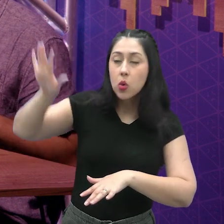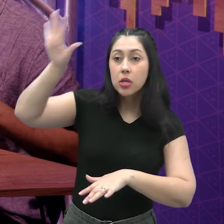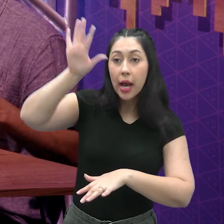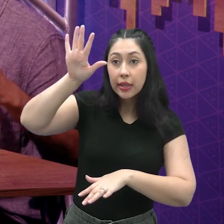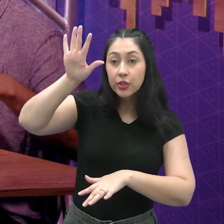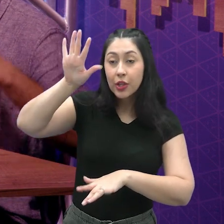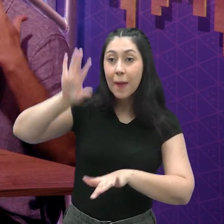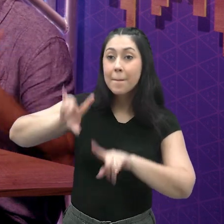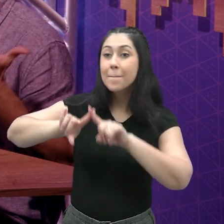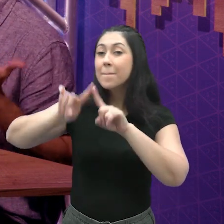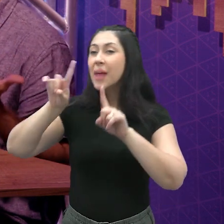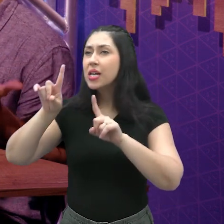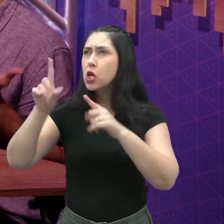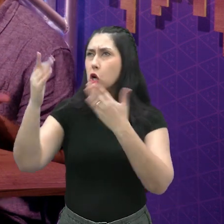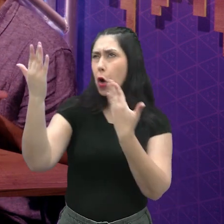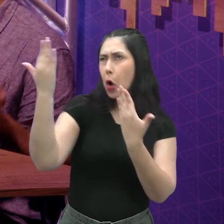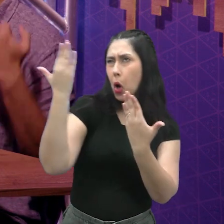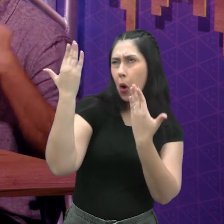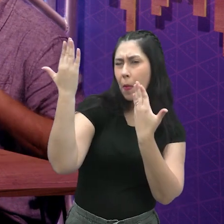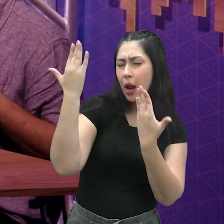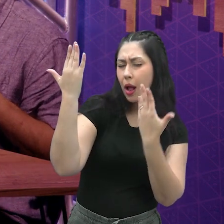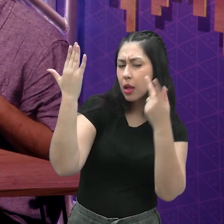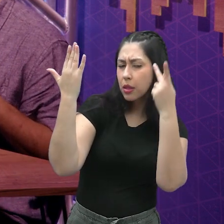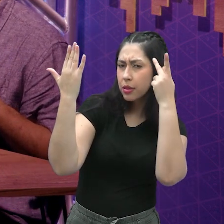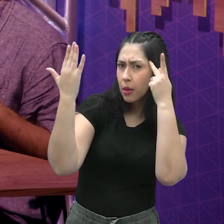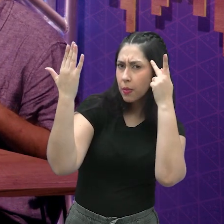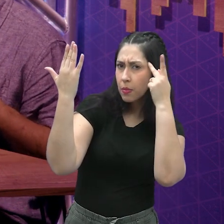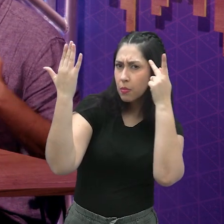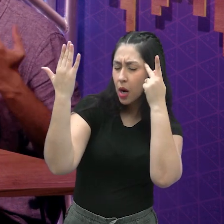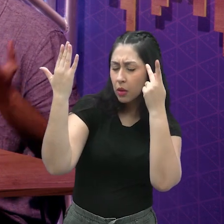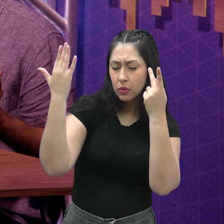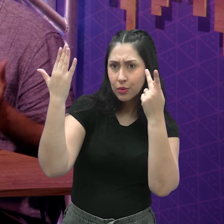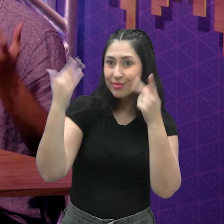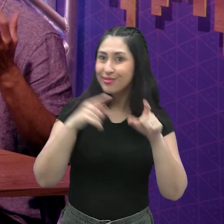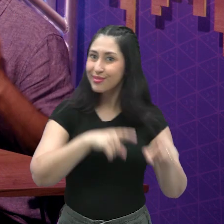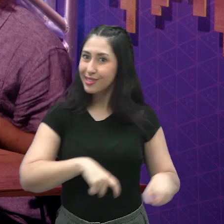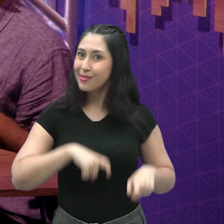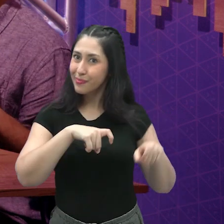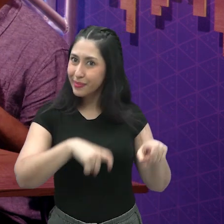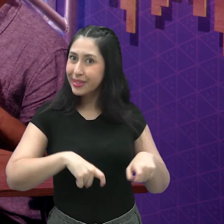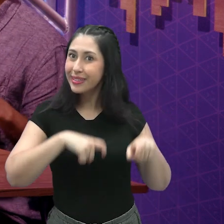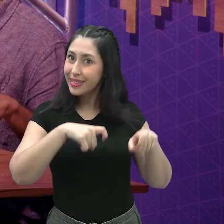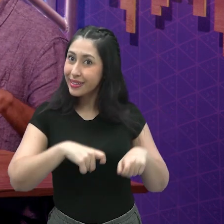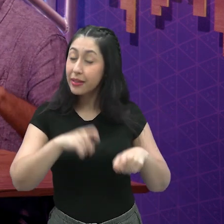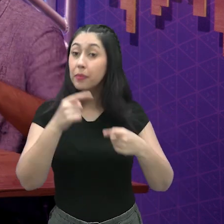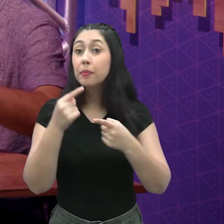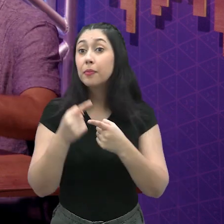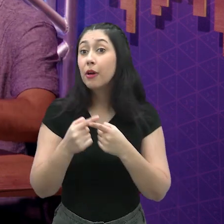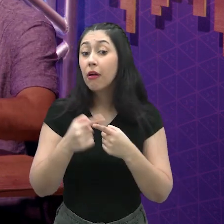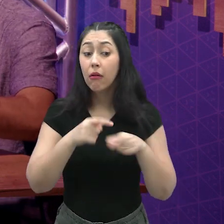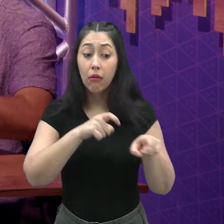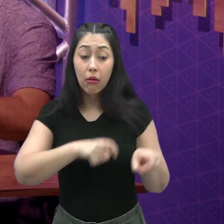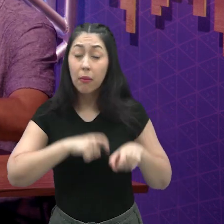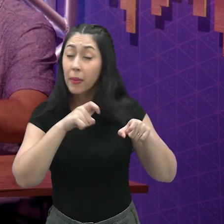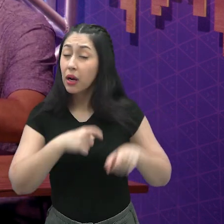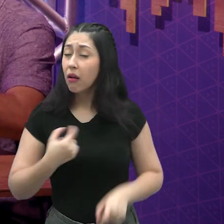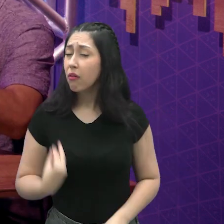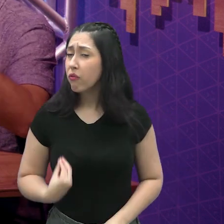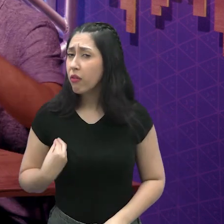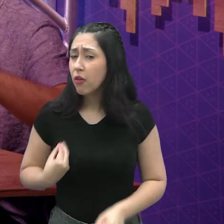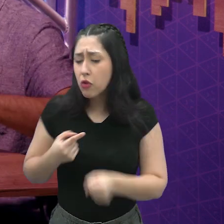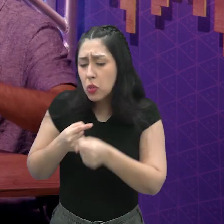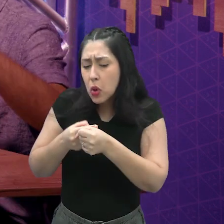do Nordeste, e o equivalente dele aqui na nossa região é o caipira. Porque o caipira é a pessoa